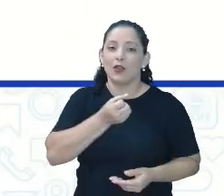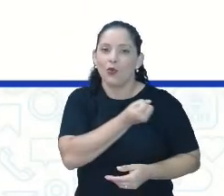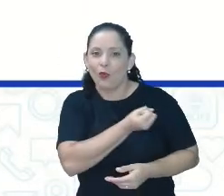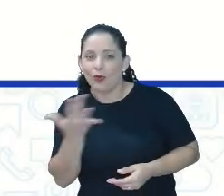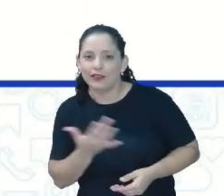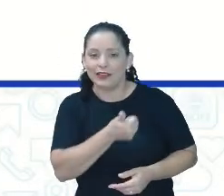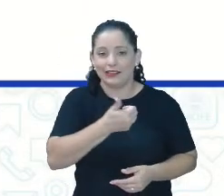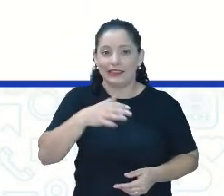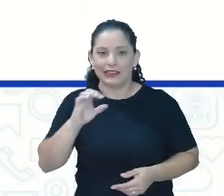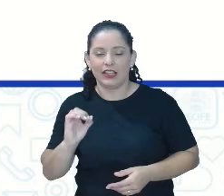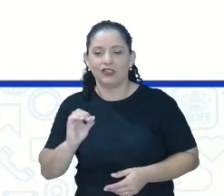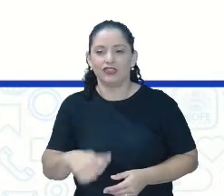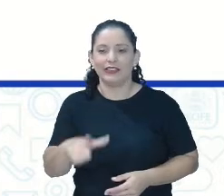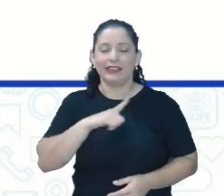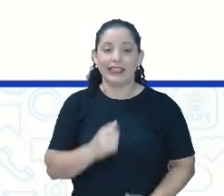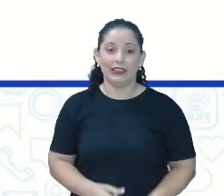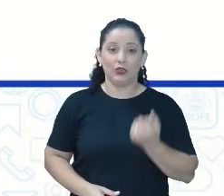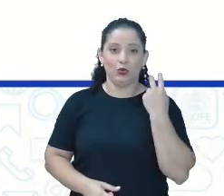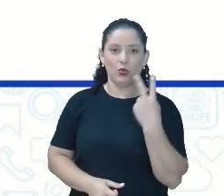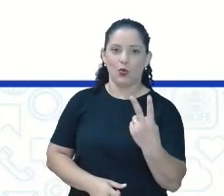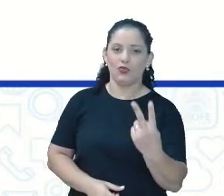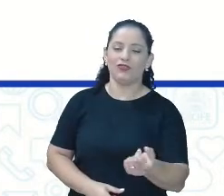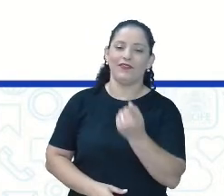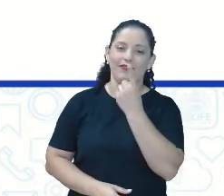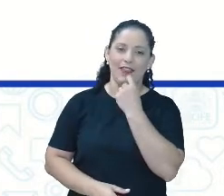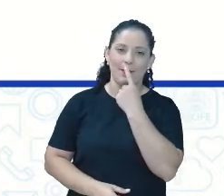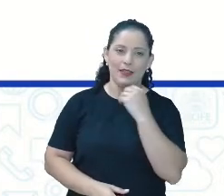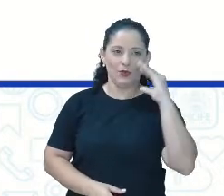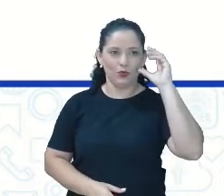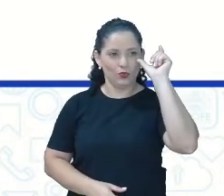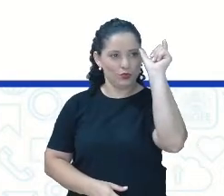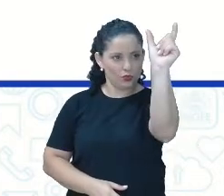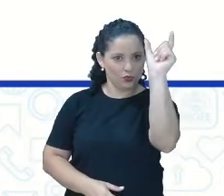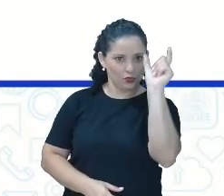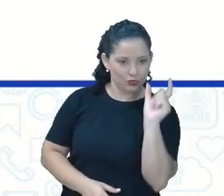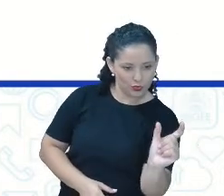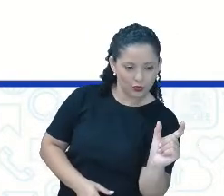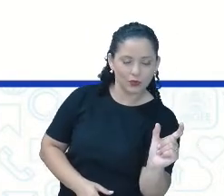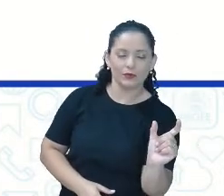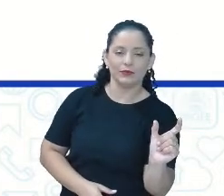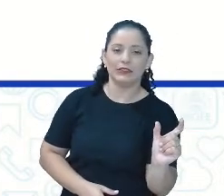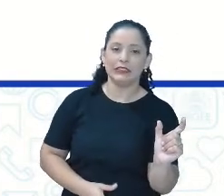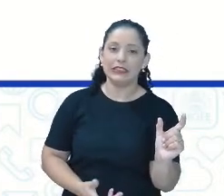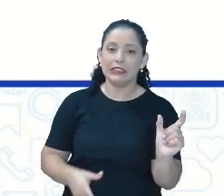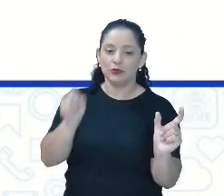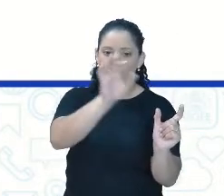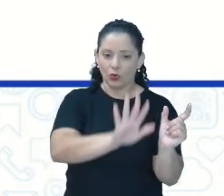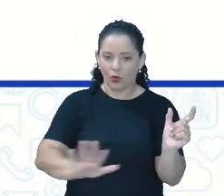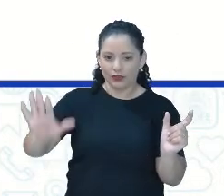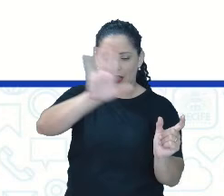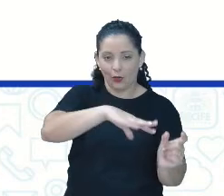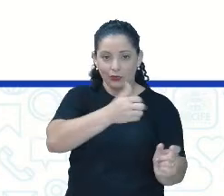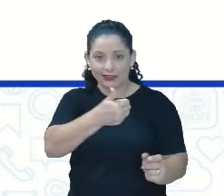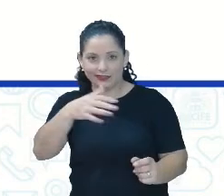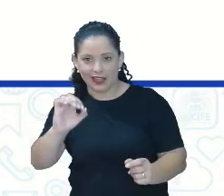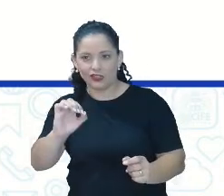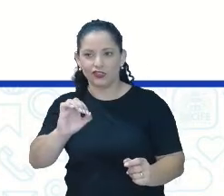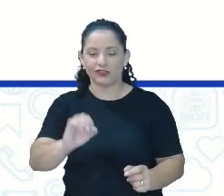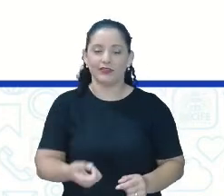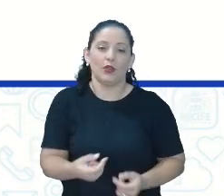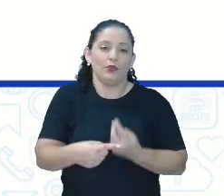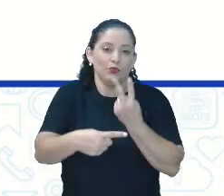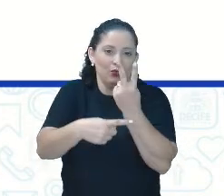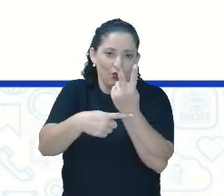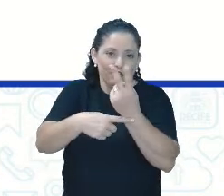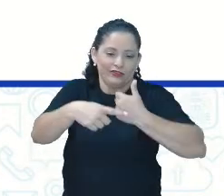eu tenho aí 2 que estão pintados de vermelho, em um total de 10, certo?